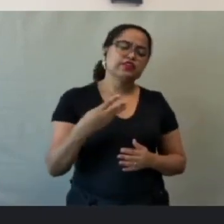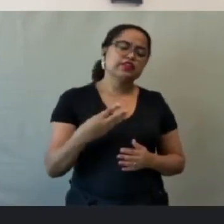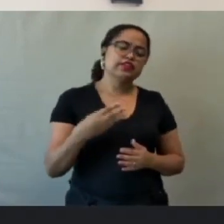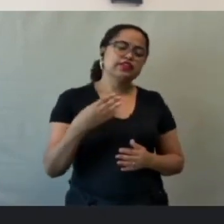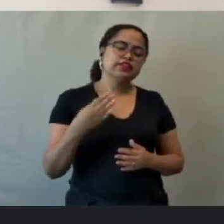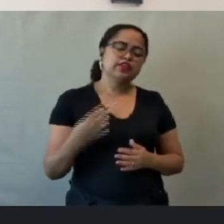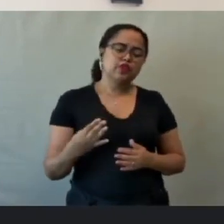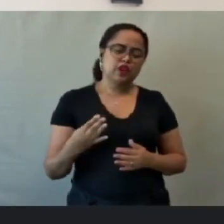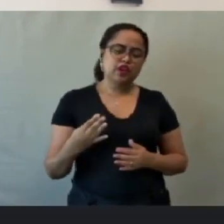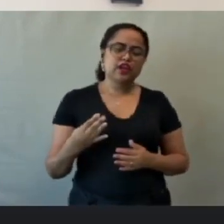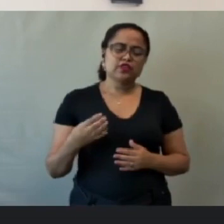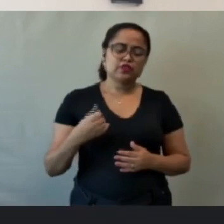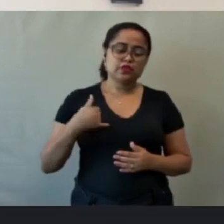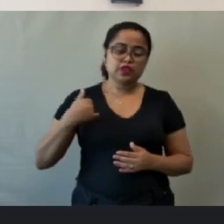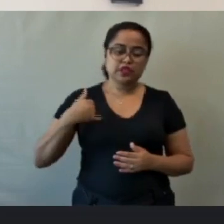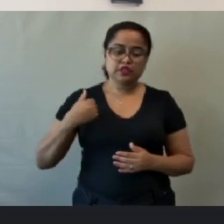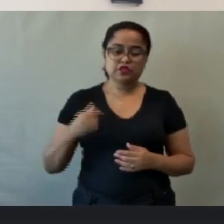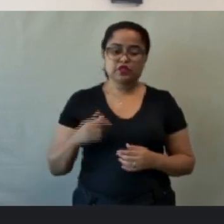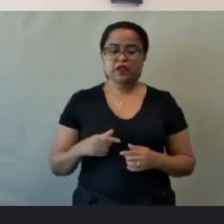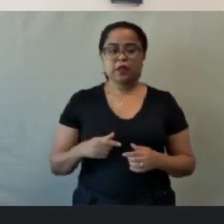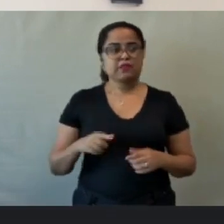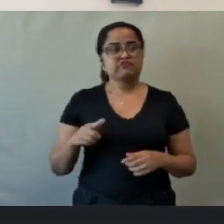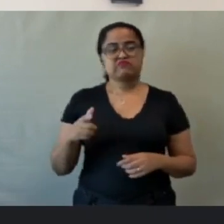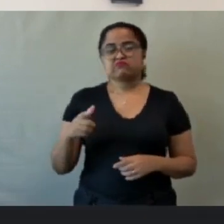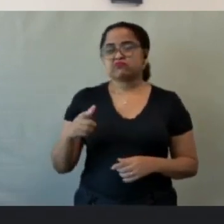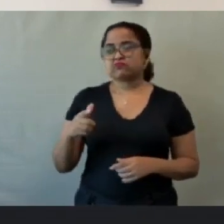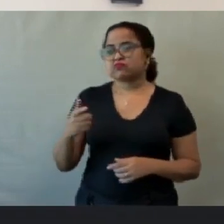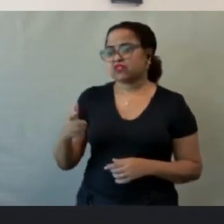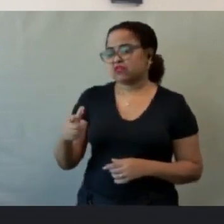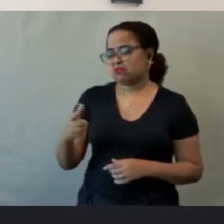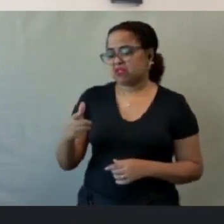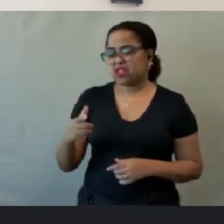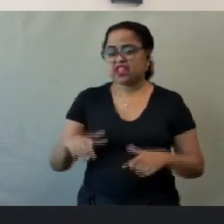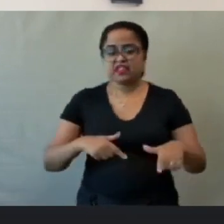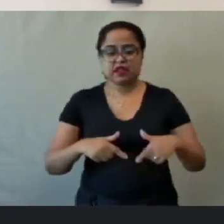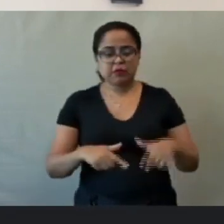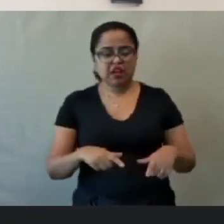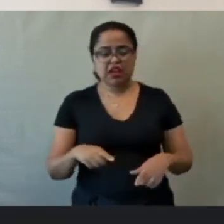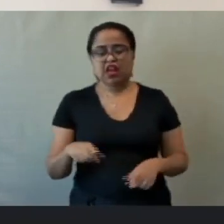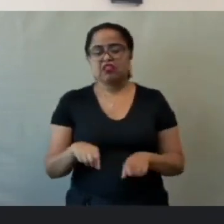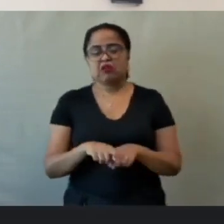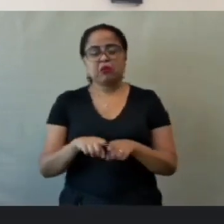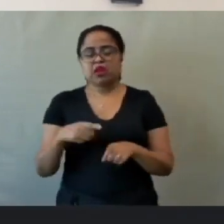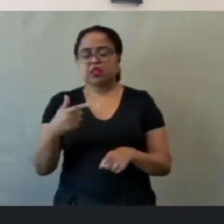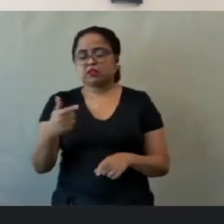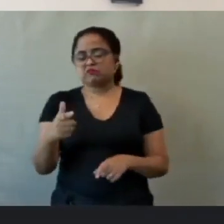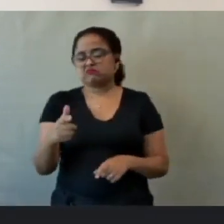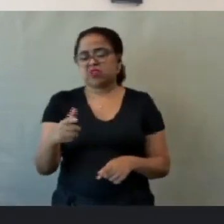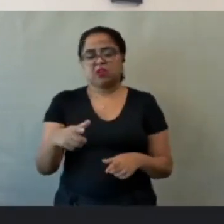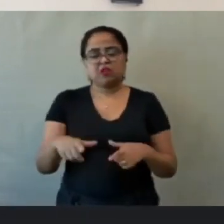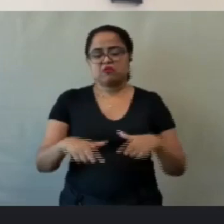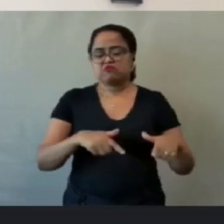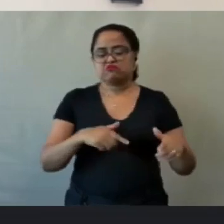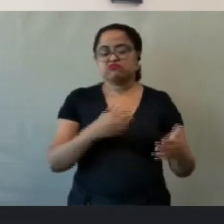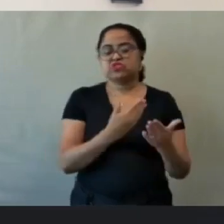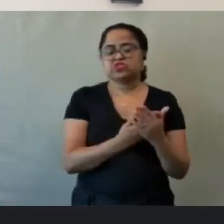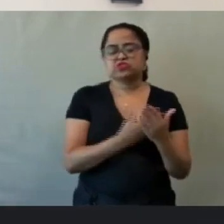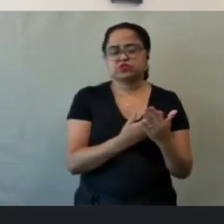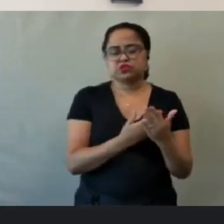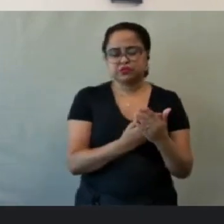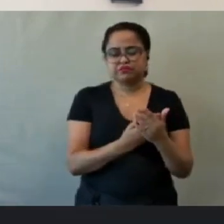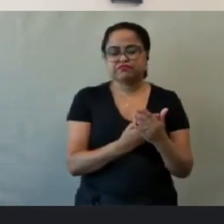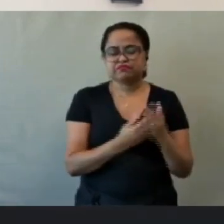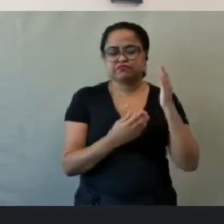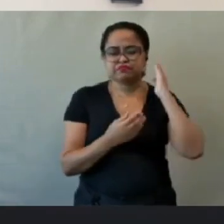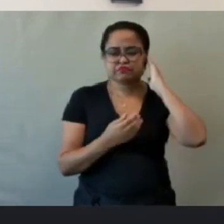35,9% dos jovens estão nessa situação. É o dobro da média dos países que estão dentro da